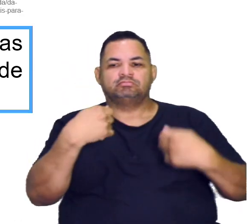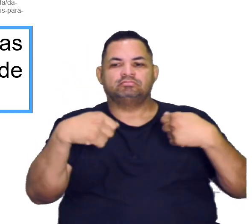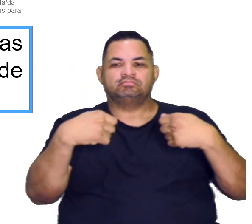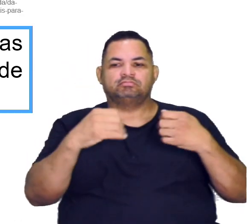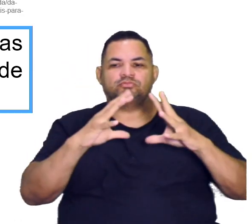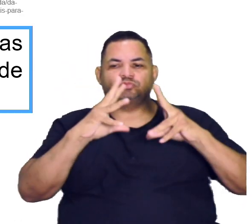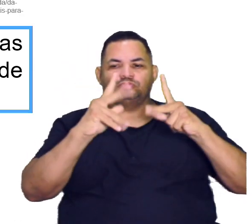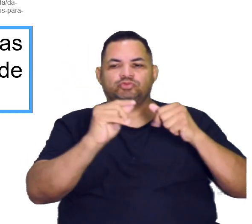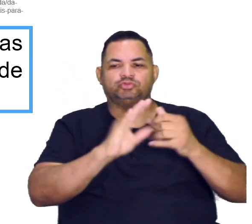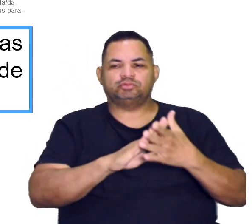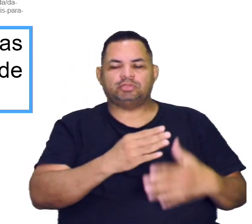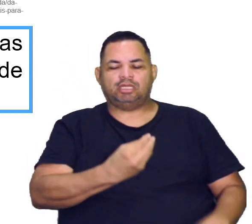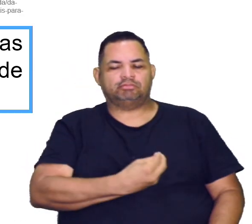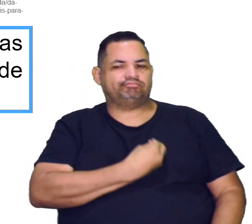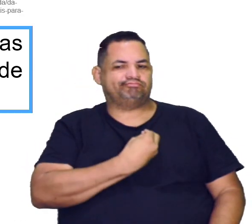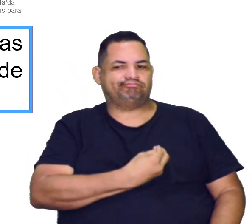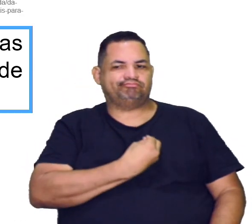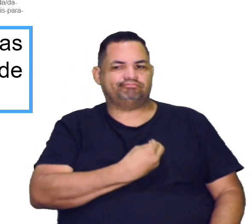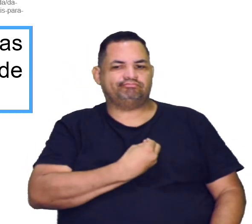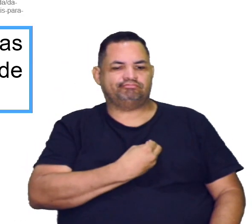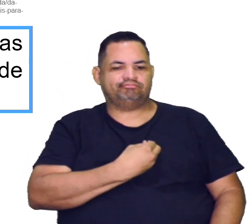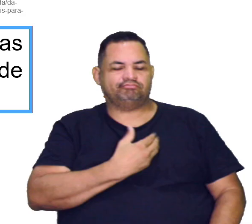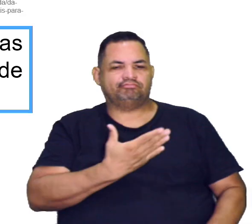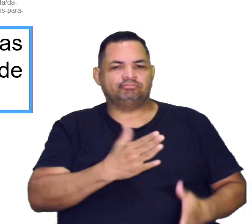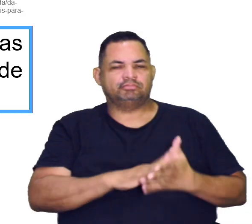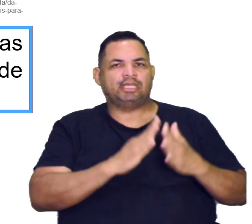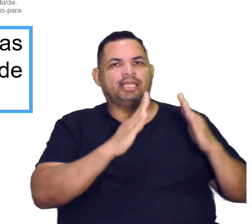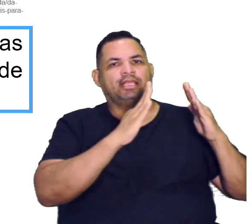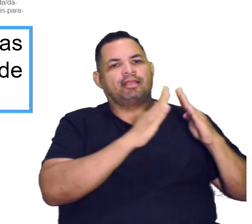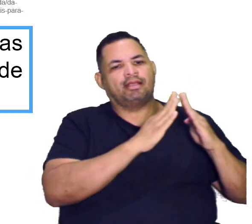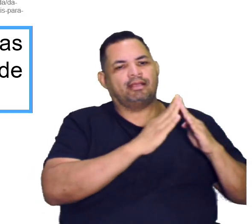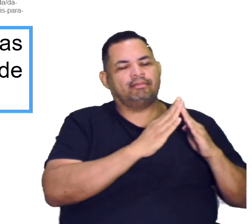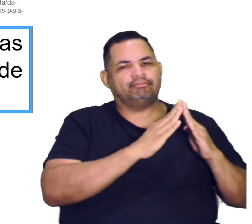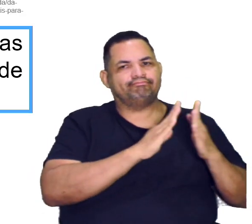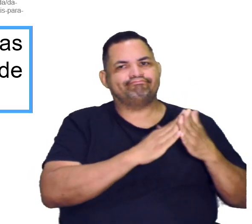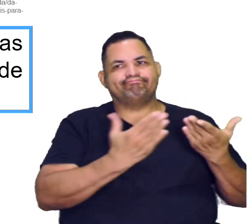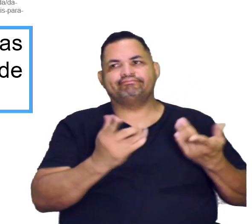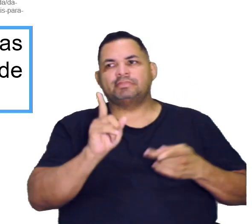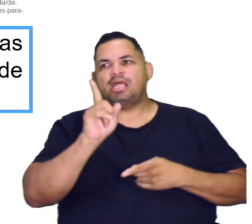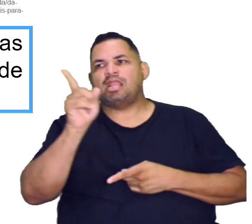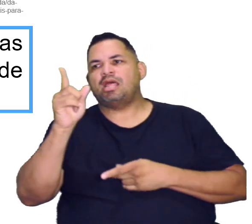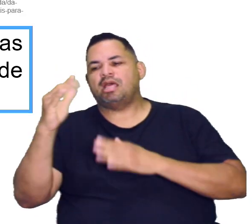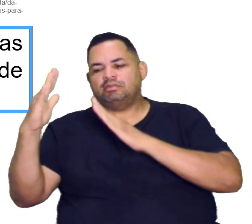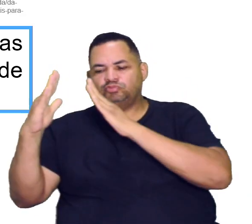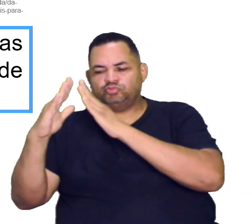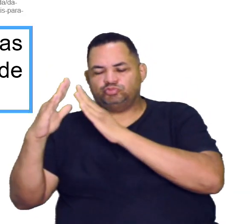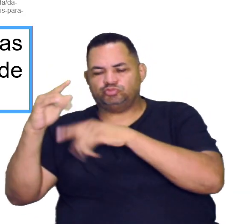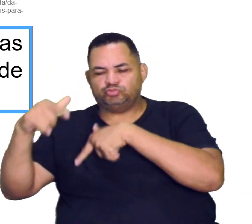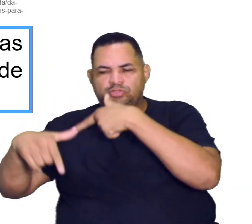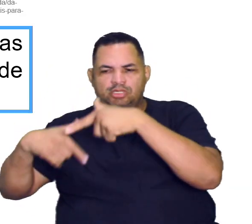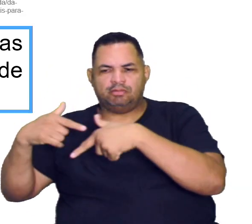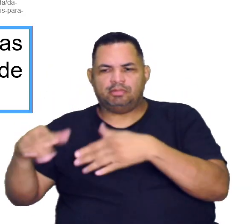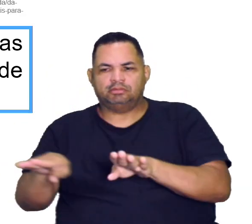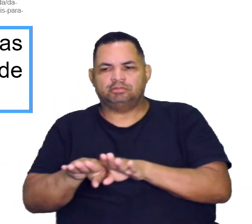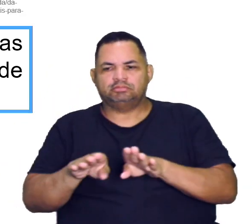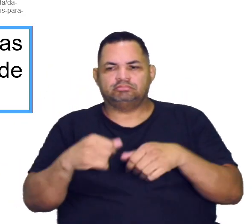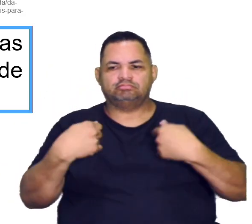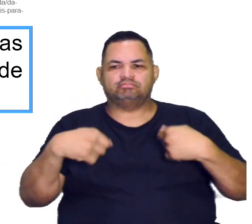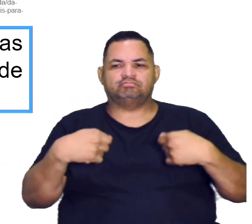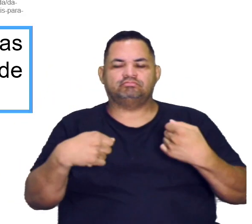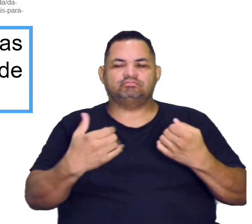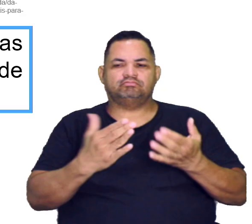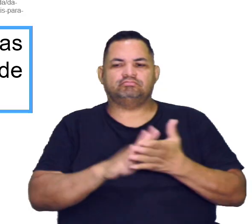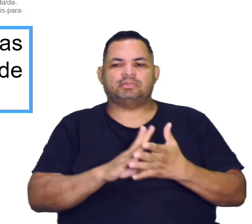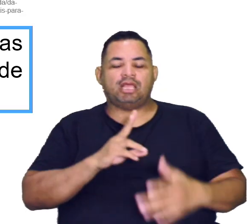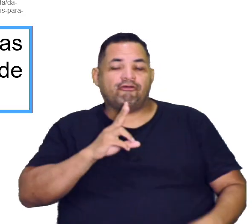em tudo na nossa vida, né? Desde uma atividade em casa até num trabalho que vai exigir um pouco mais de mim, eu vou